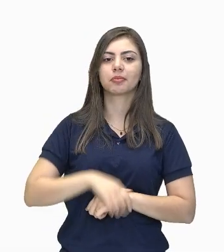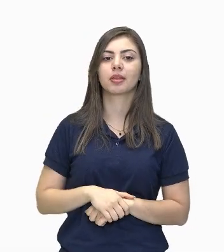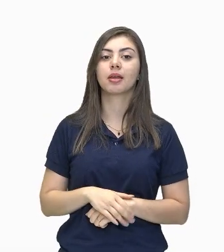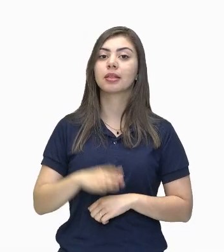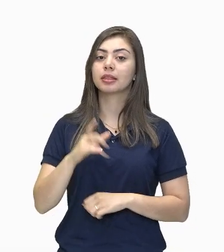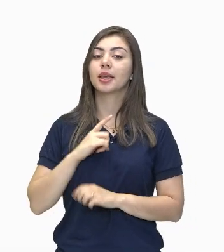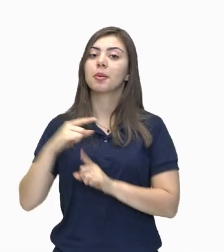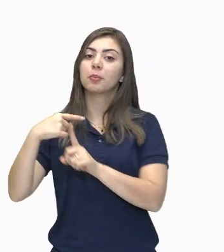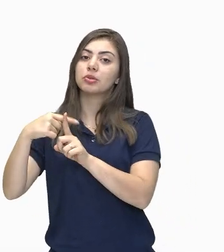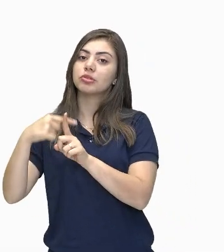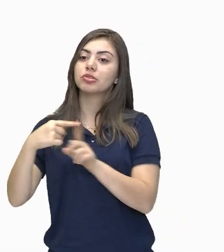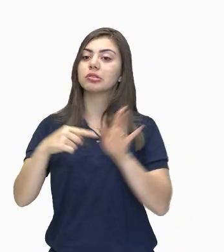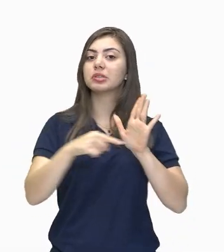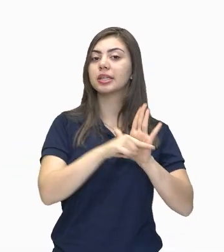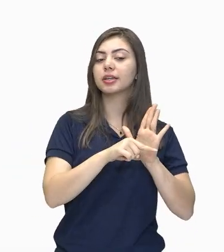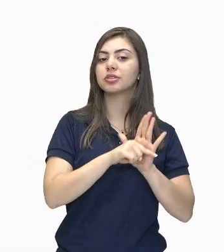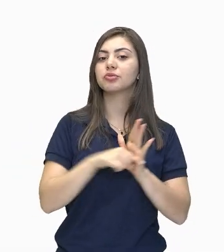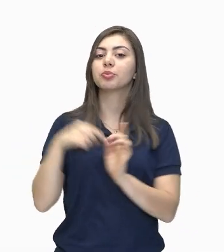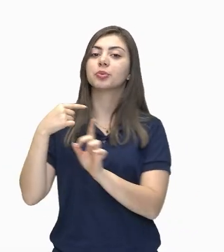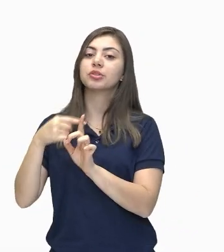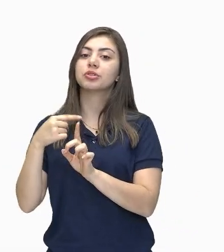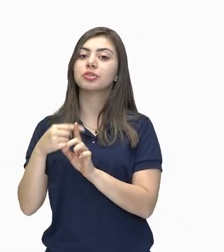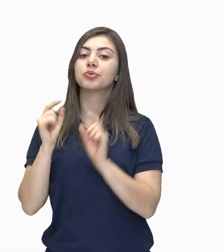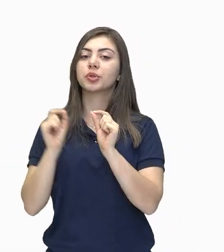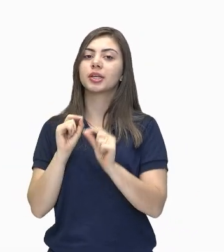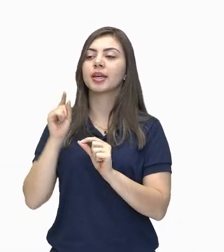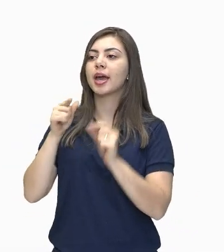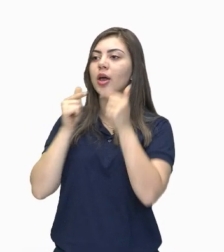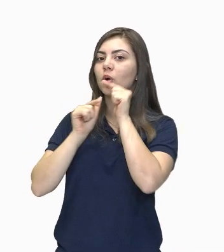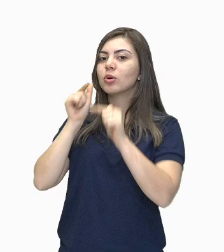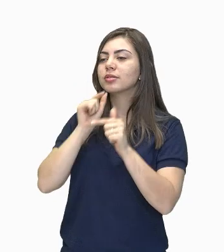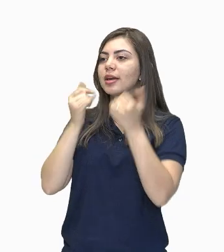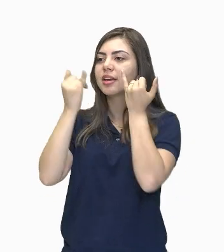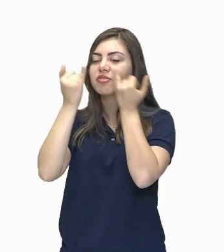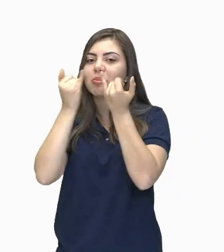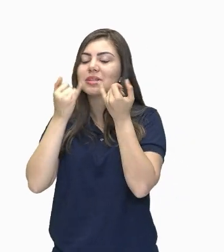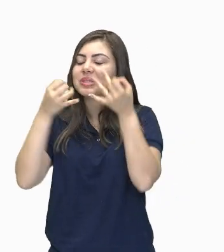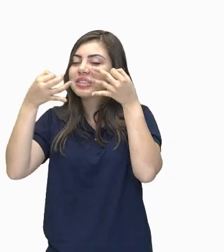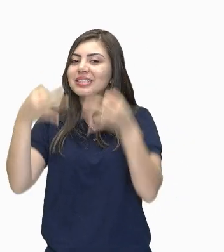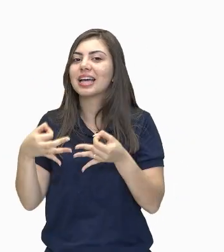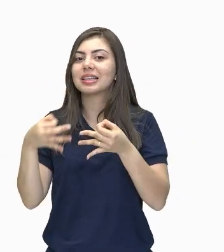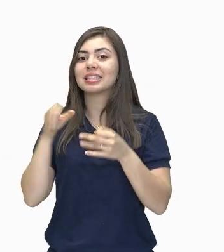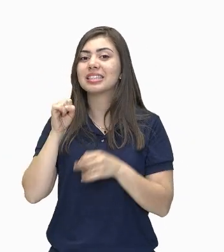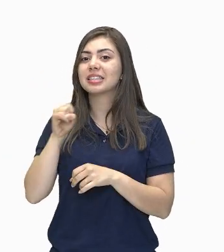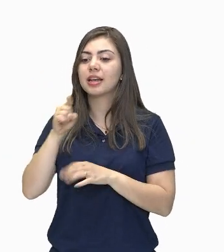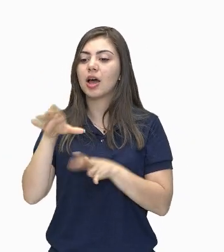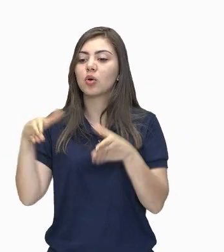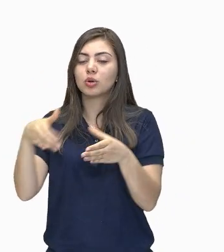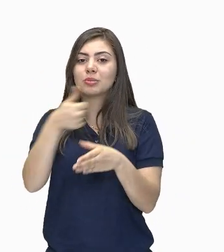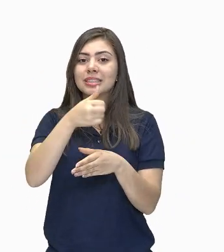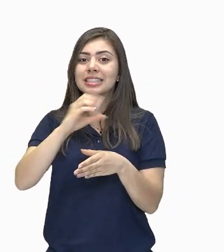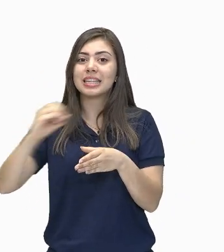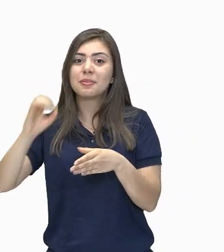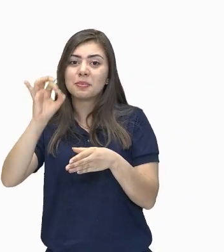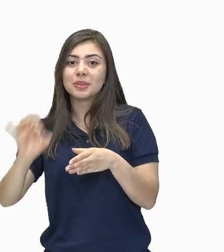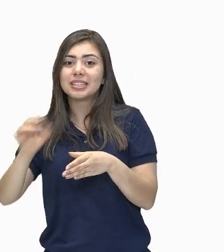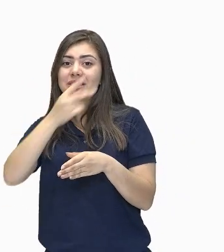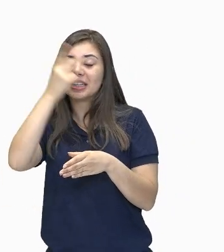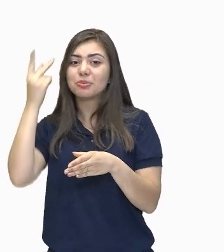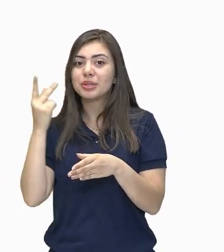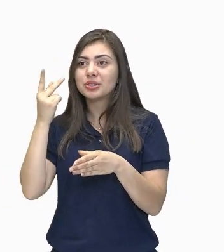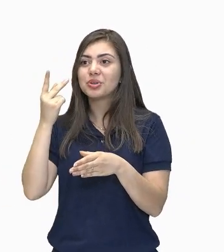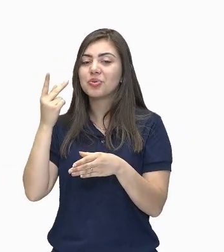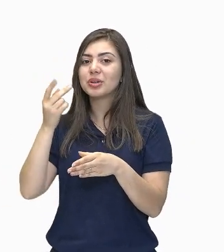desvantagens. As vantagens: os resultados são precisos e completos, né? Se você está entrevistando 100% das pessoas, você ganha